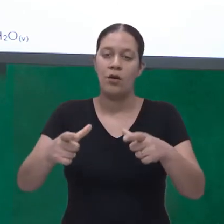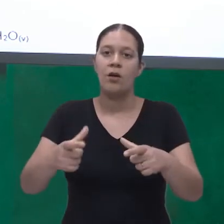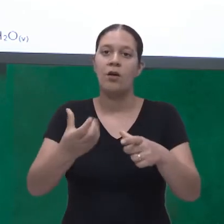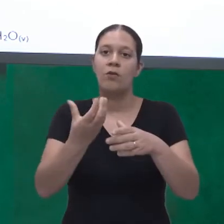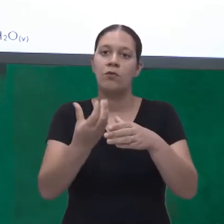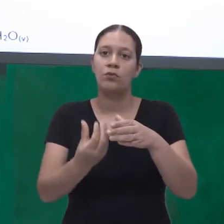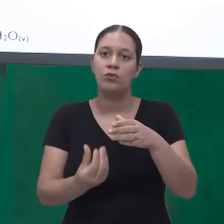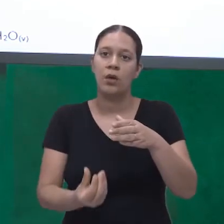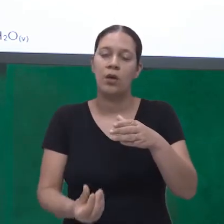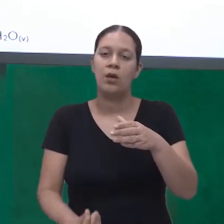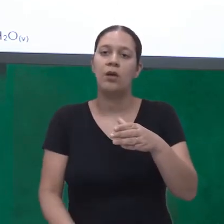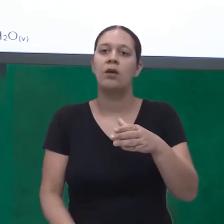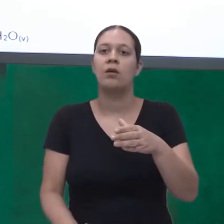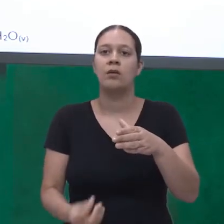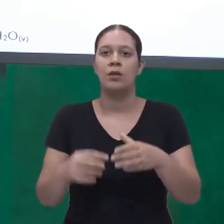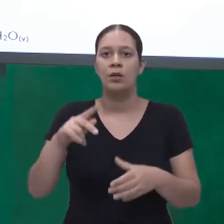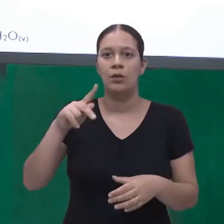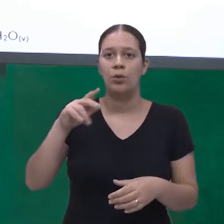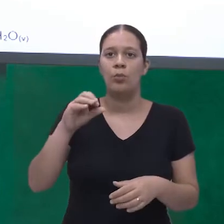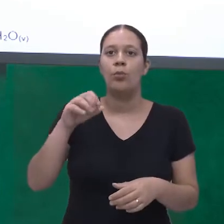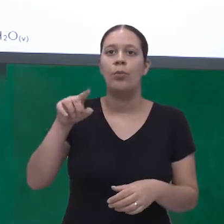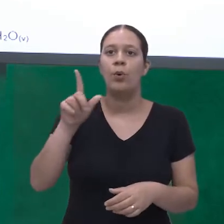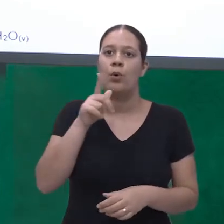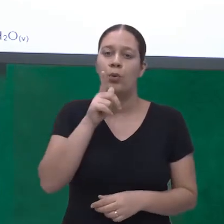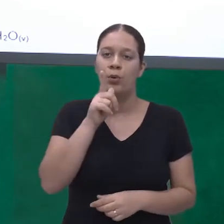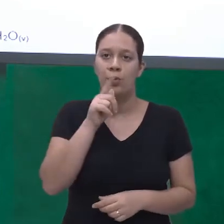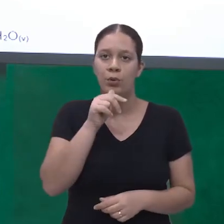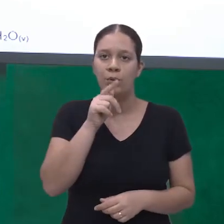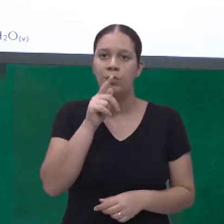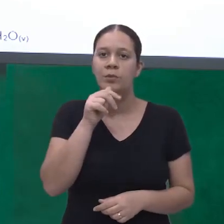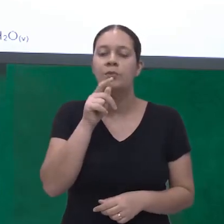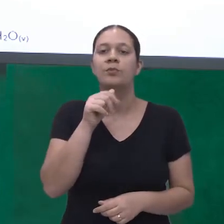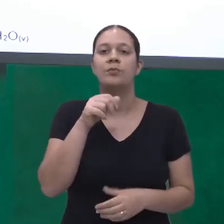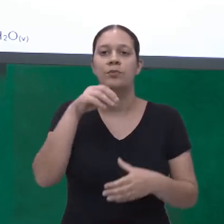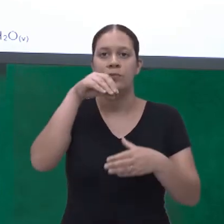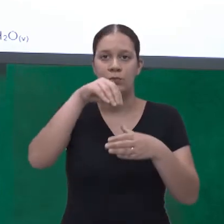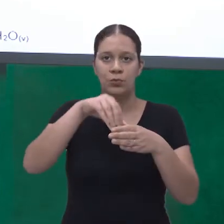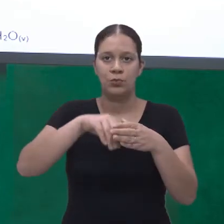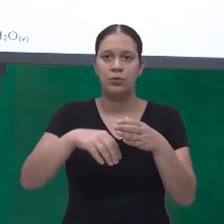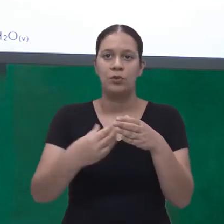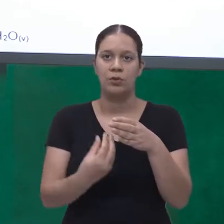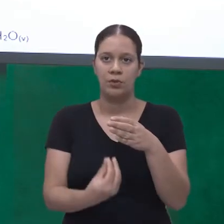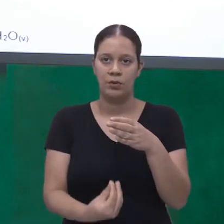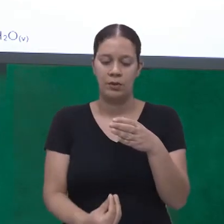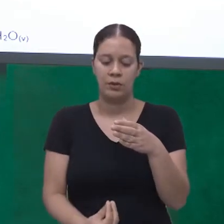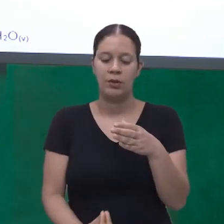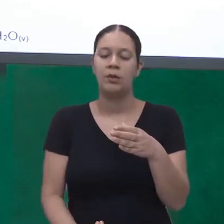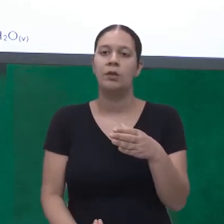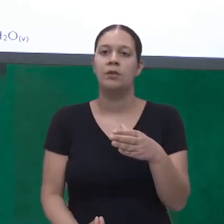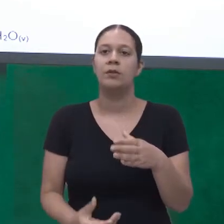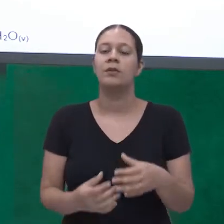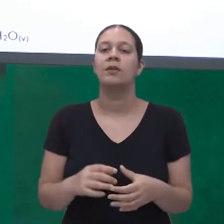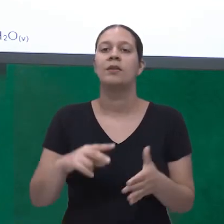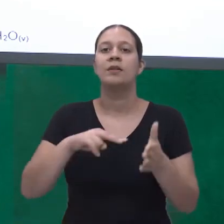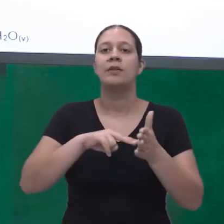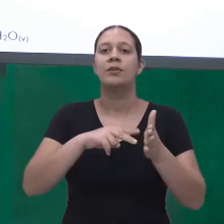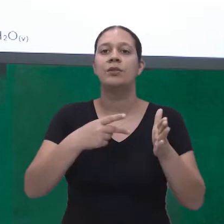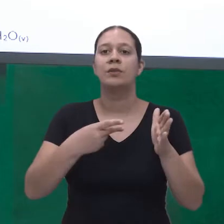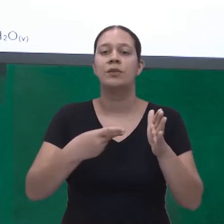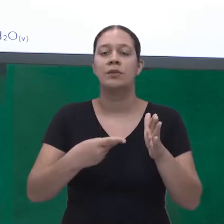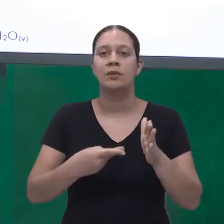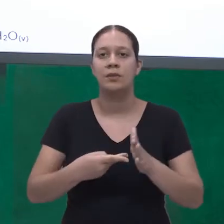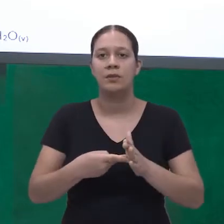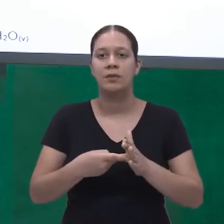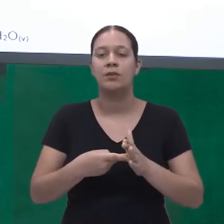água. Então, se formou um pó e esse pó se organizou lá no fundo do recipiente, significa dizer